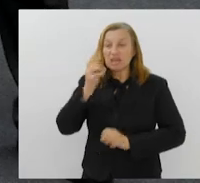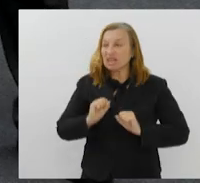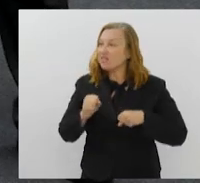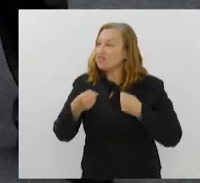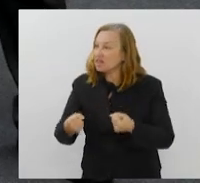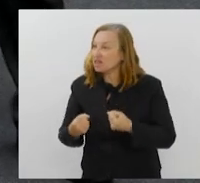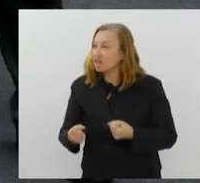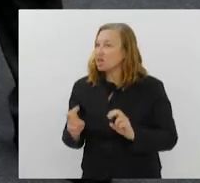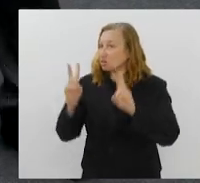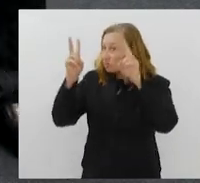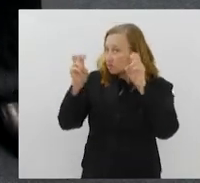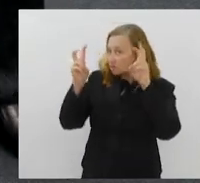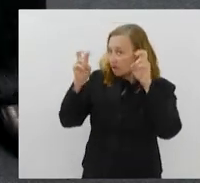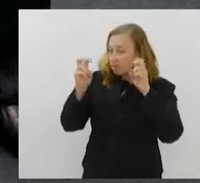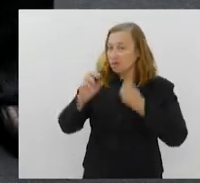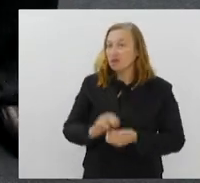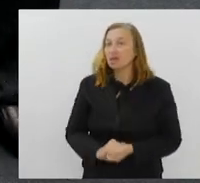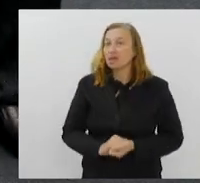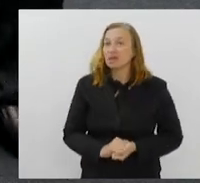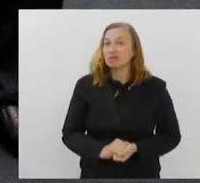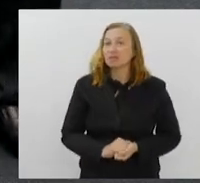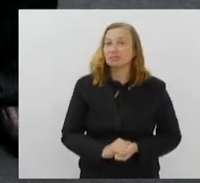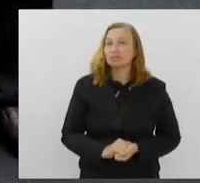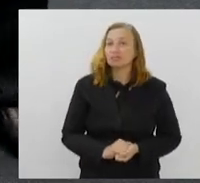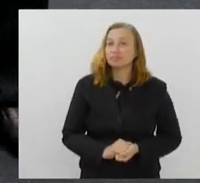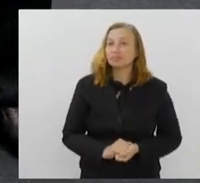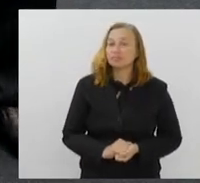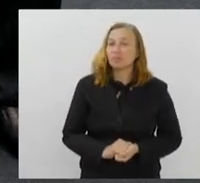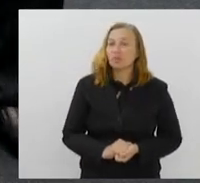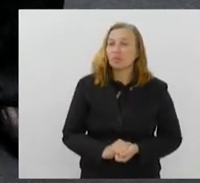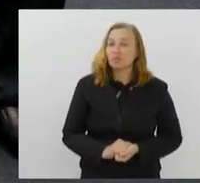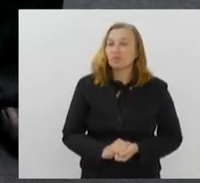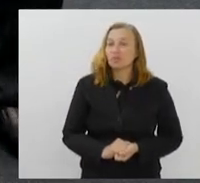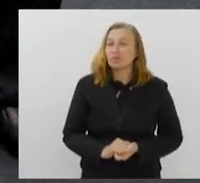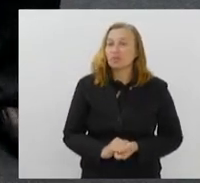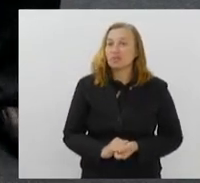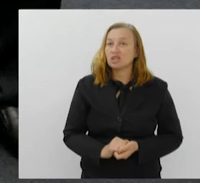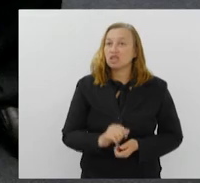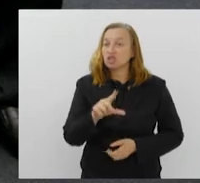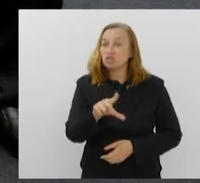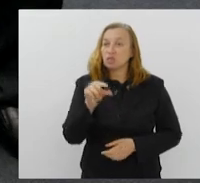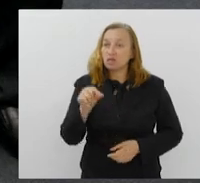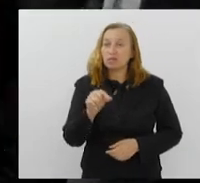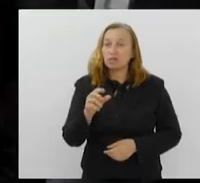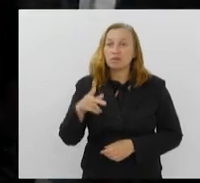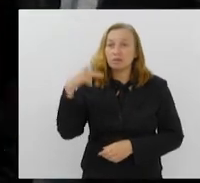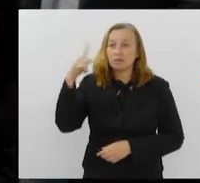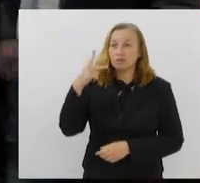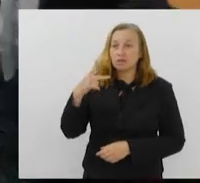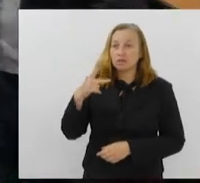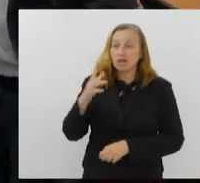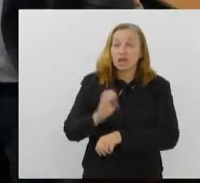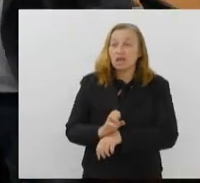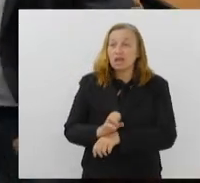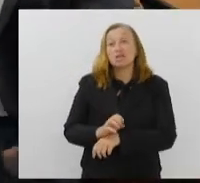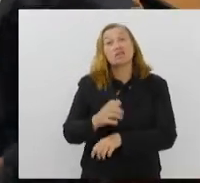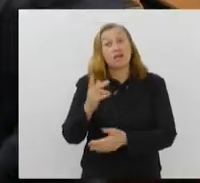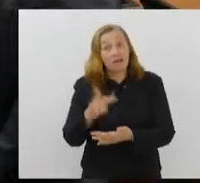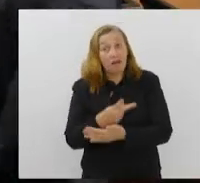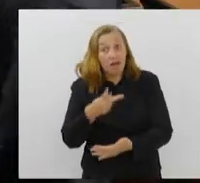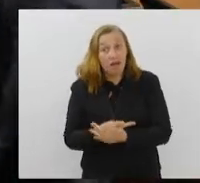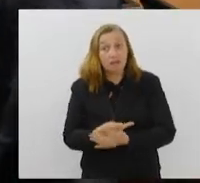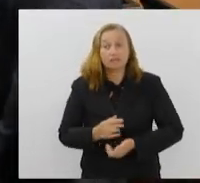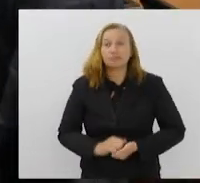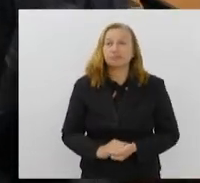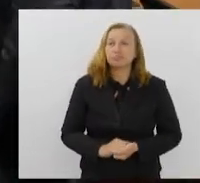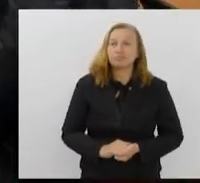que um tema seja necessariamente definido no parlamento estadual. Isso é uma visão egoísta e egocêntrica da política, de